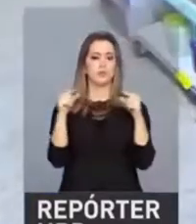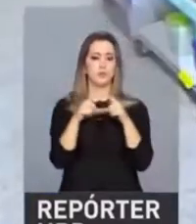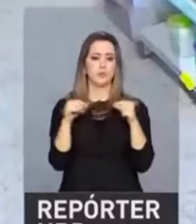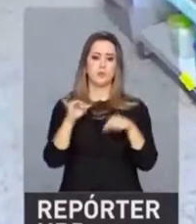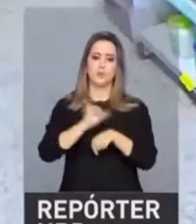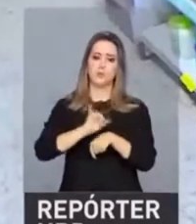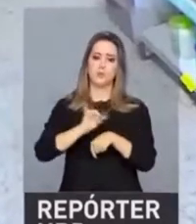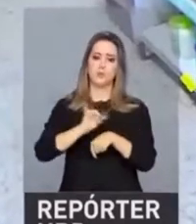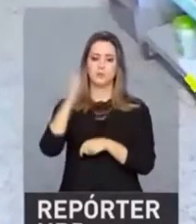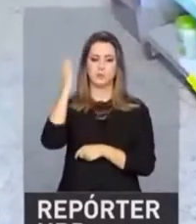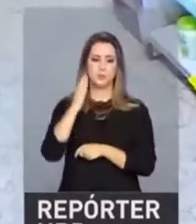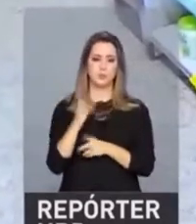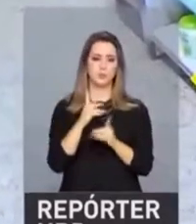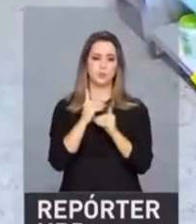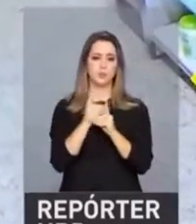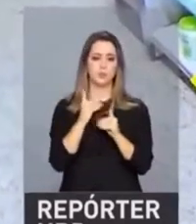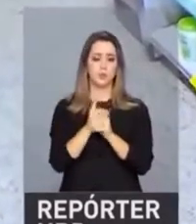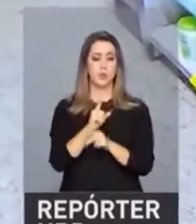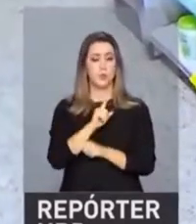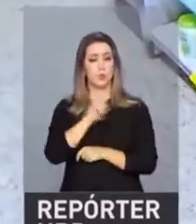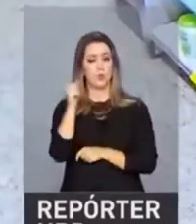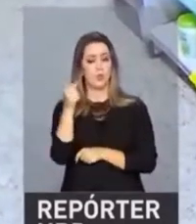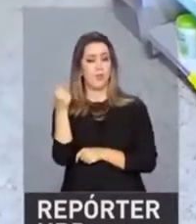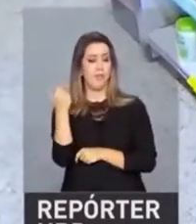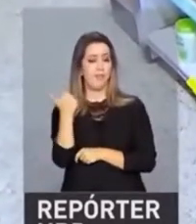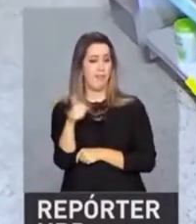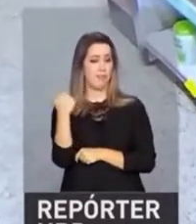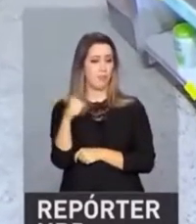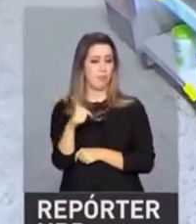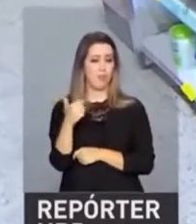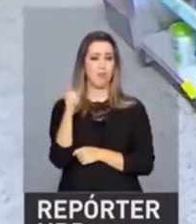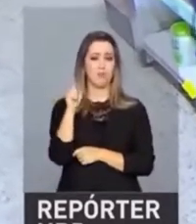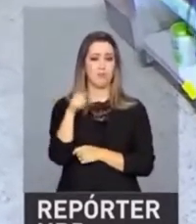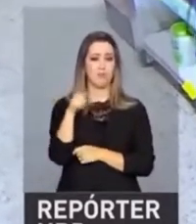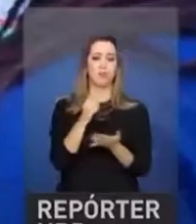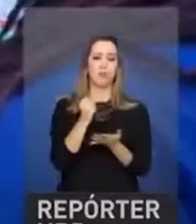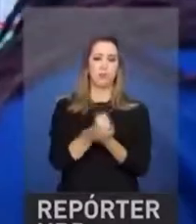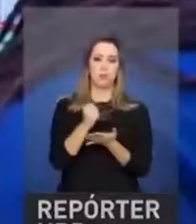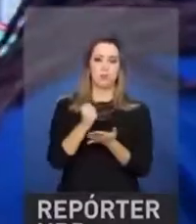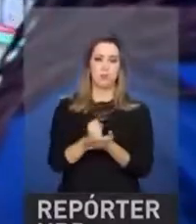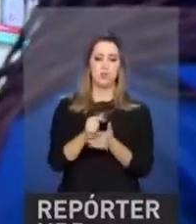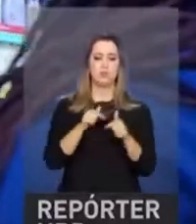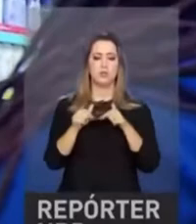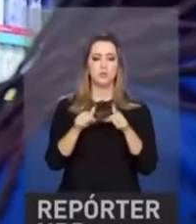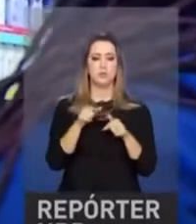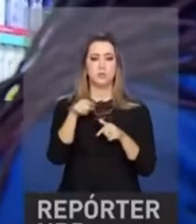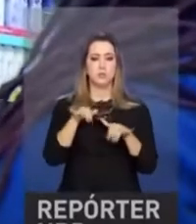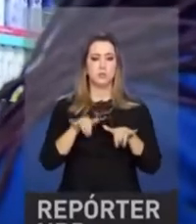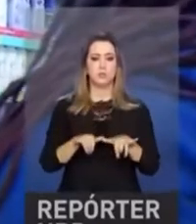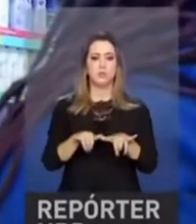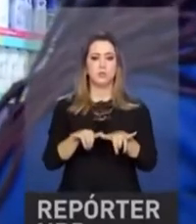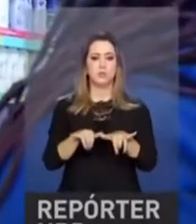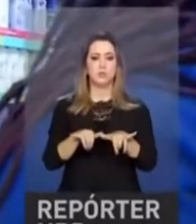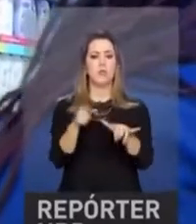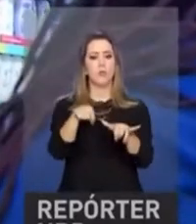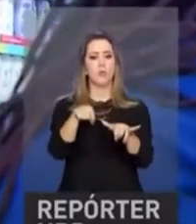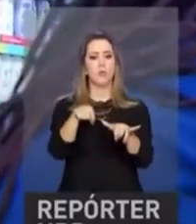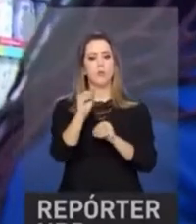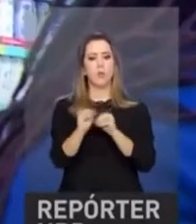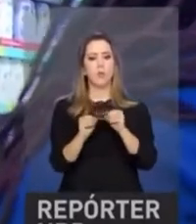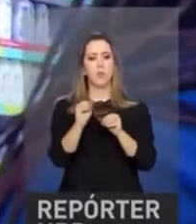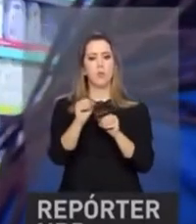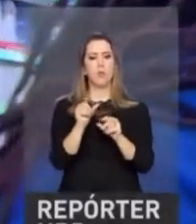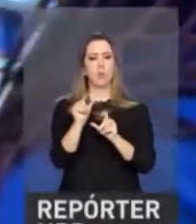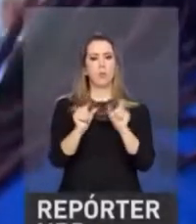na capital do Brasil encontrou o que no país caribenho é escasso emprego neste Supermercado ela faz um